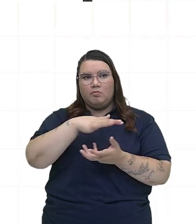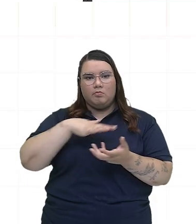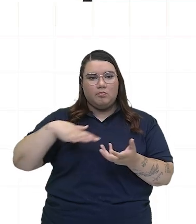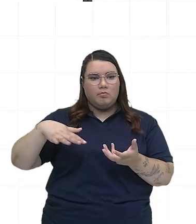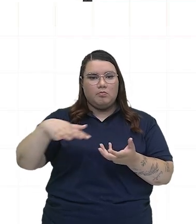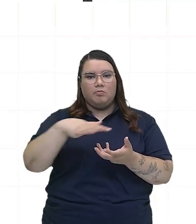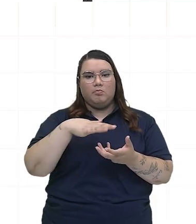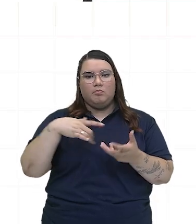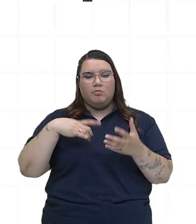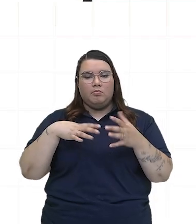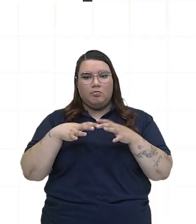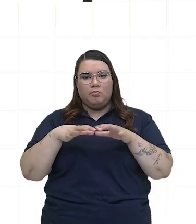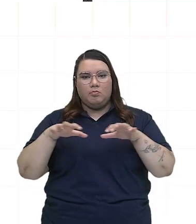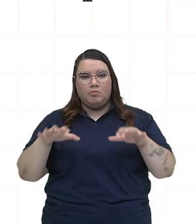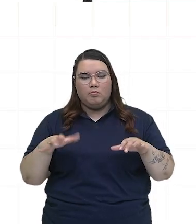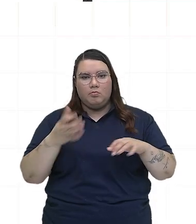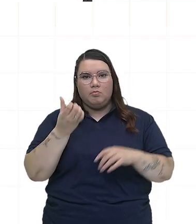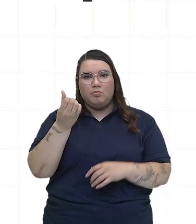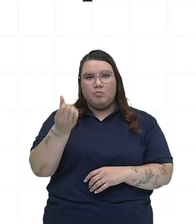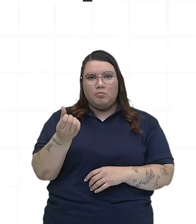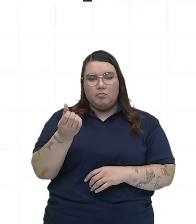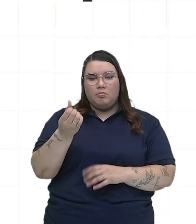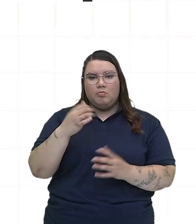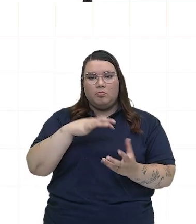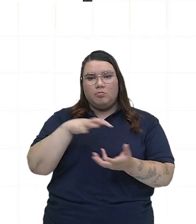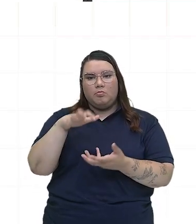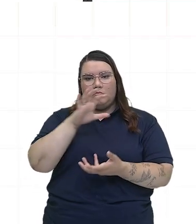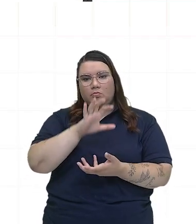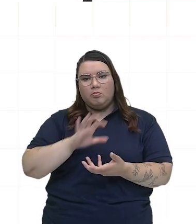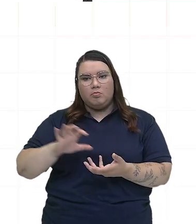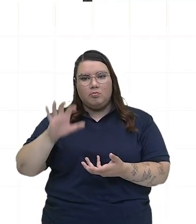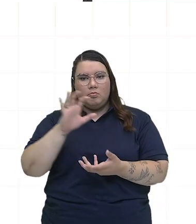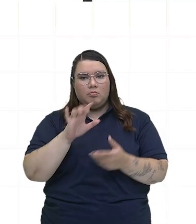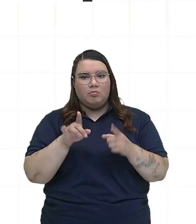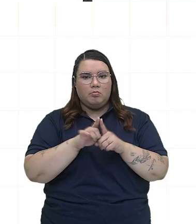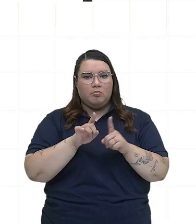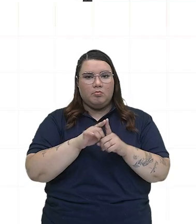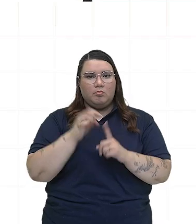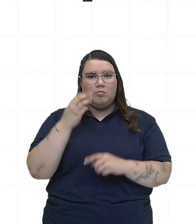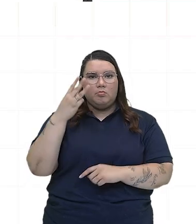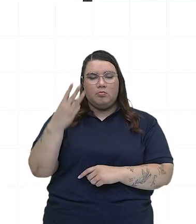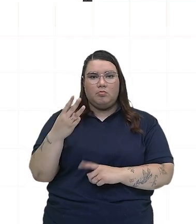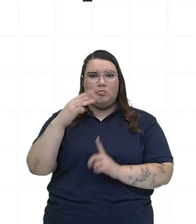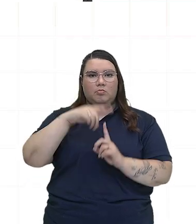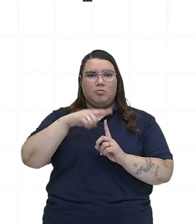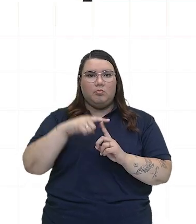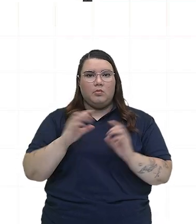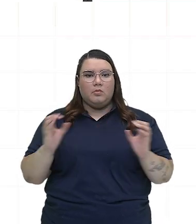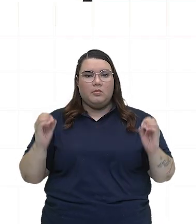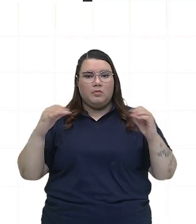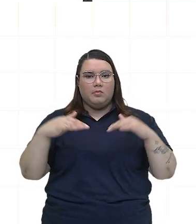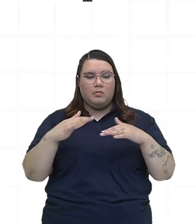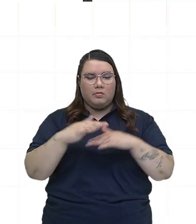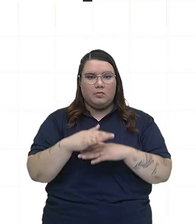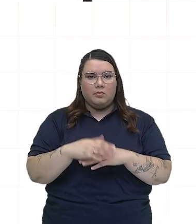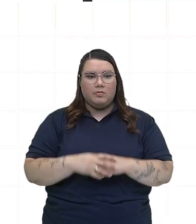ali dividida em 6 continentes e 3 grandes oceanos.